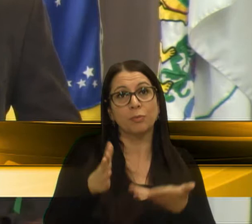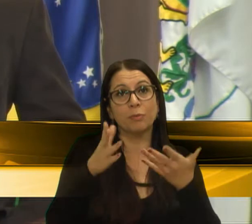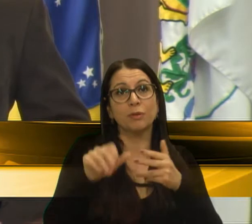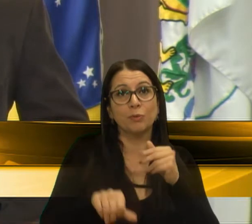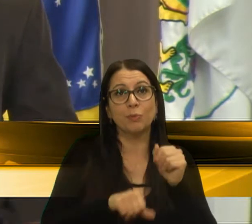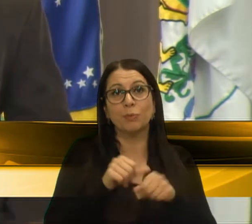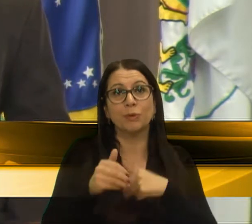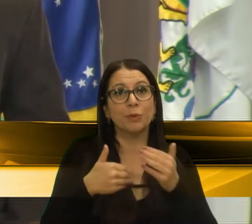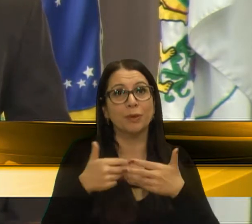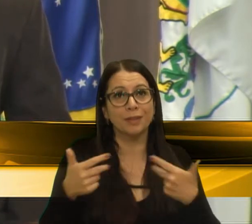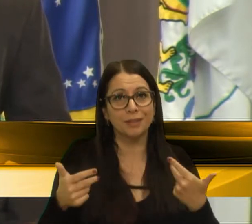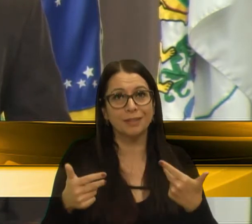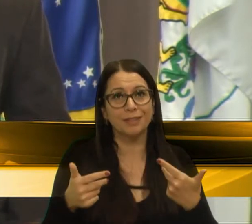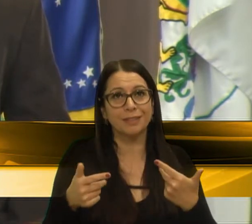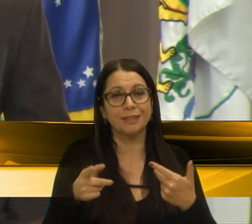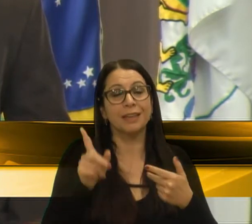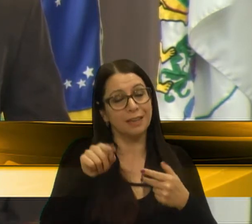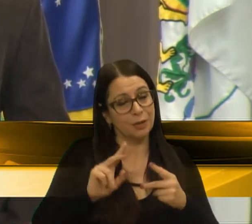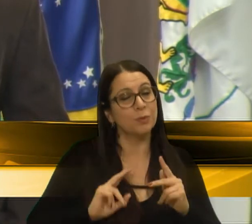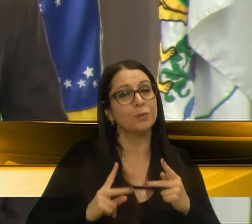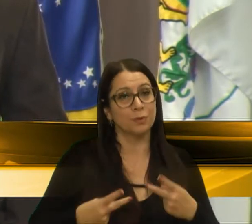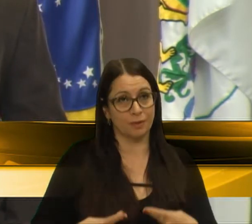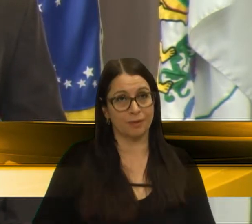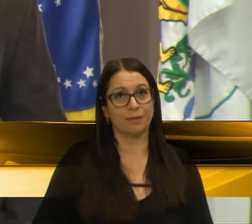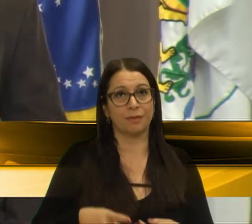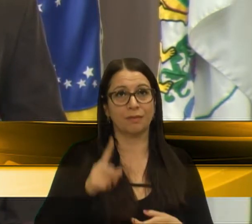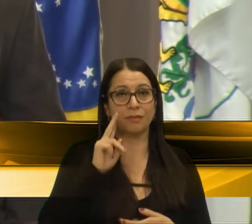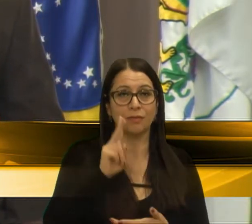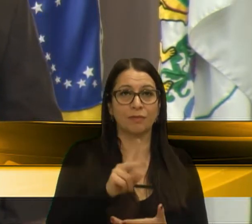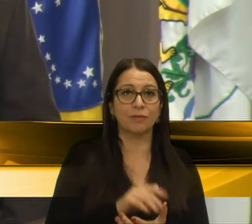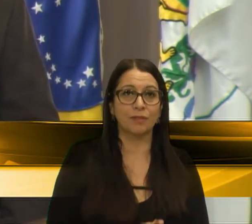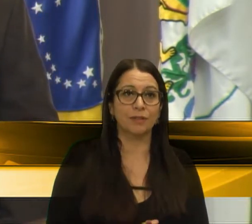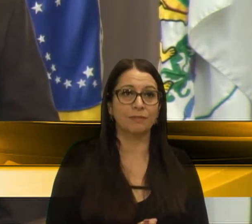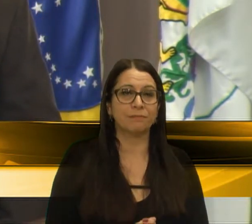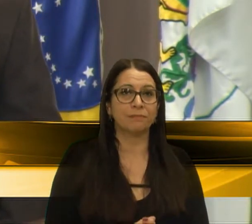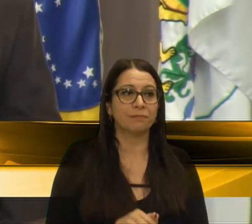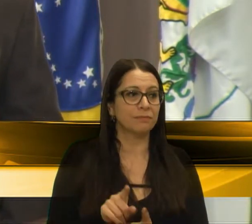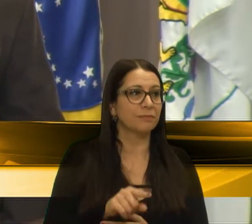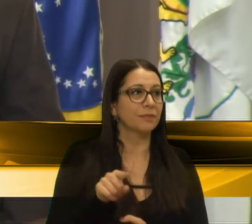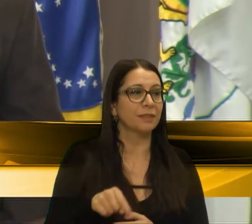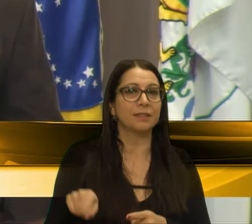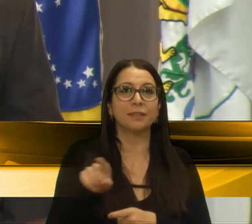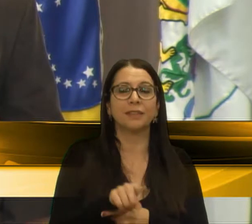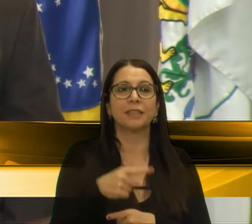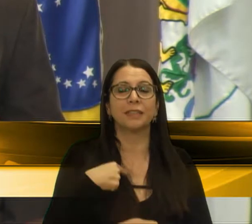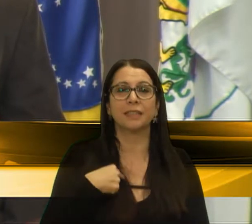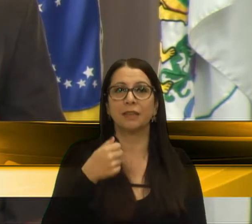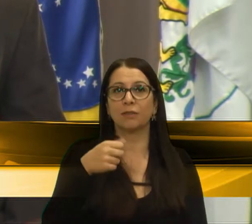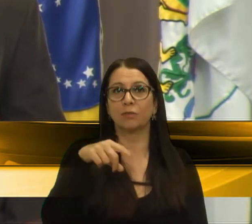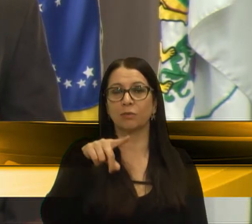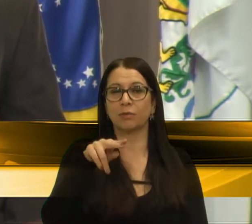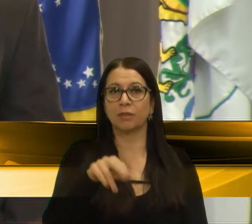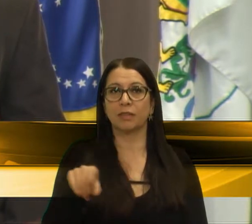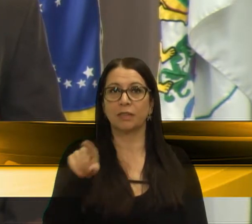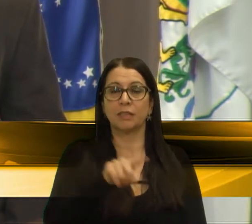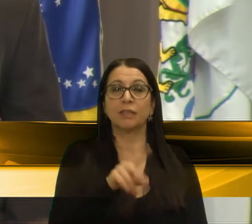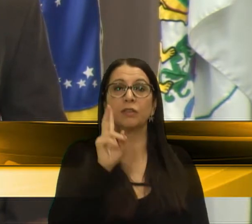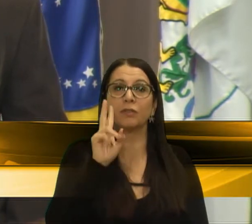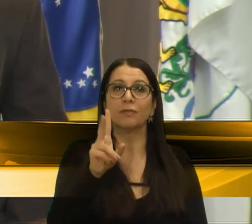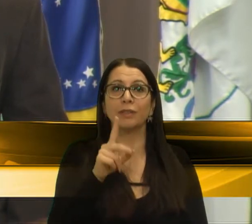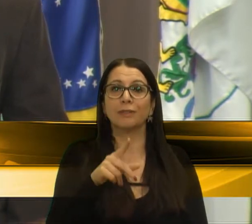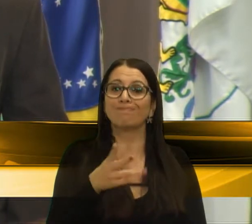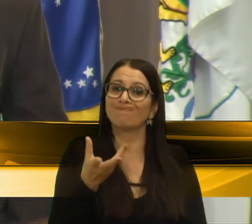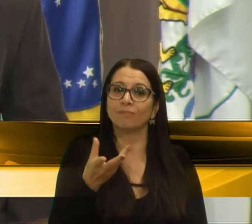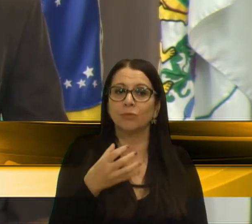transformar em qualquer coisa. Isso é o ser humano, né? E a gente pega, eu e o André, assim, às vezes o paciente numa fase muito